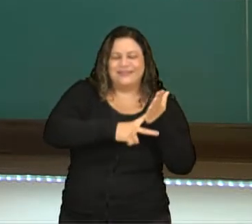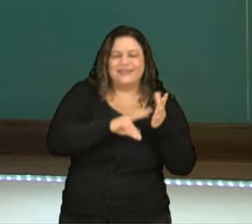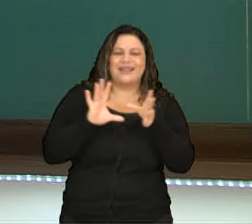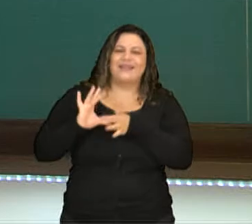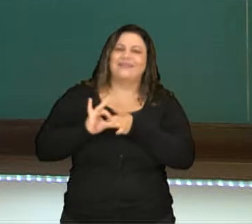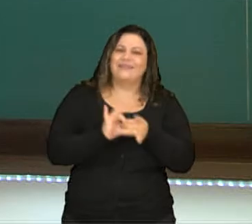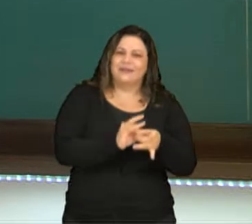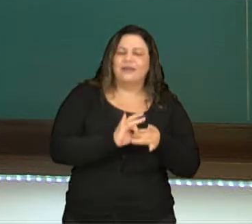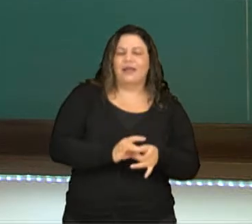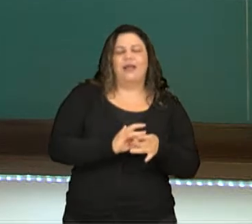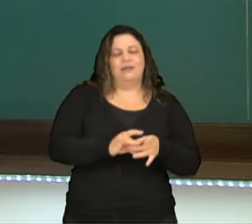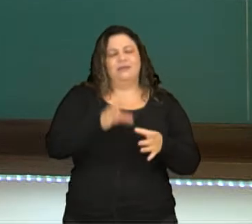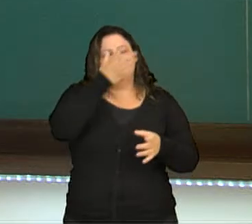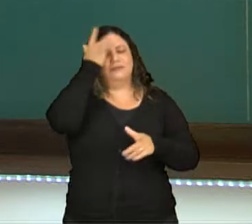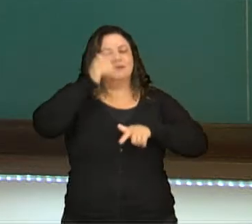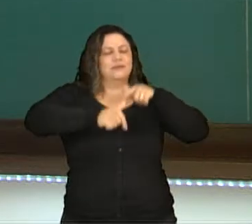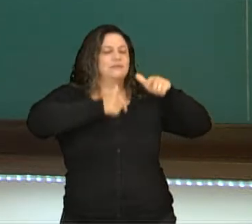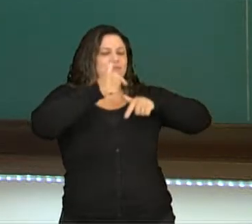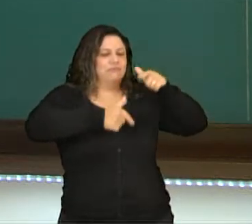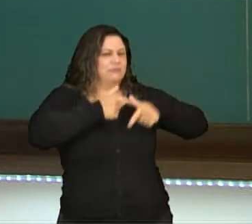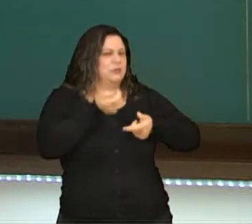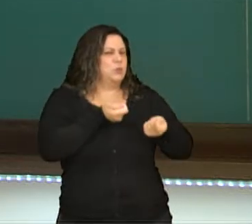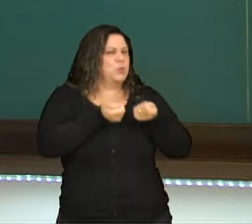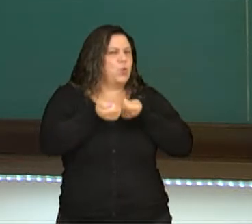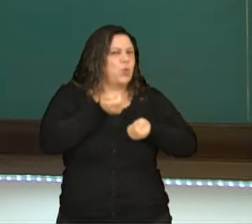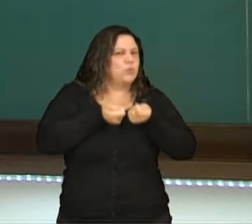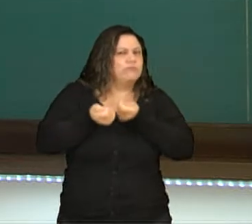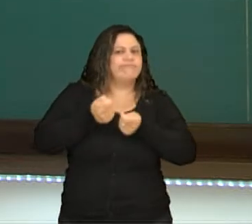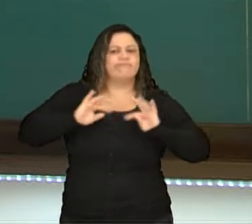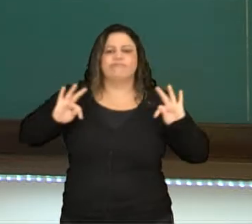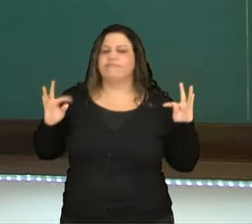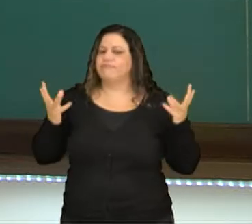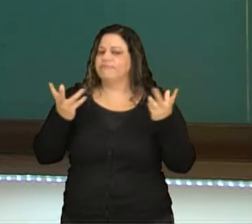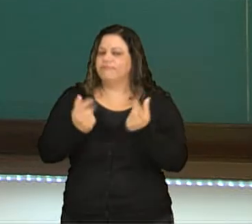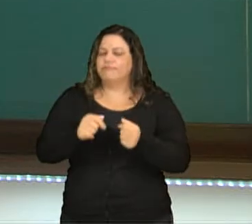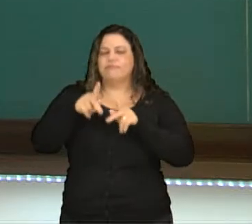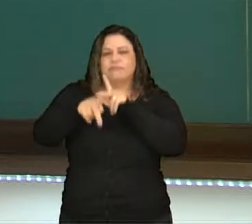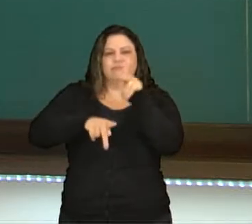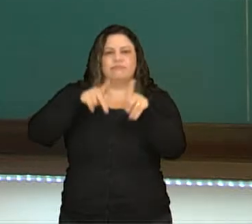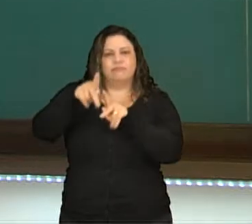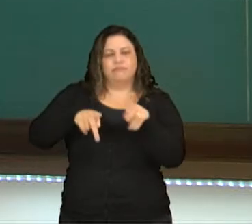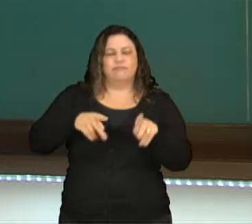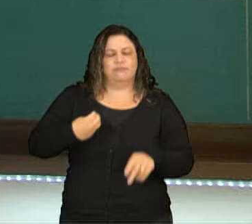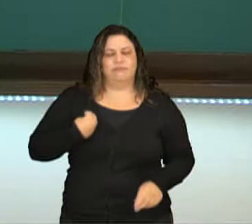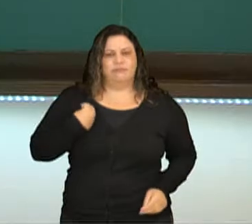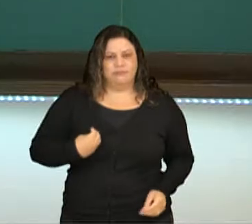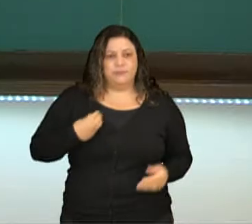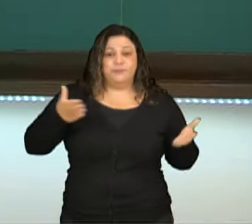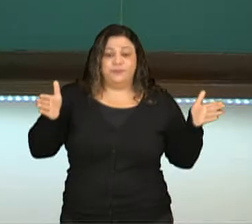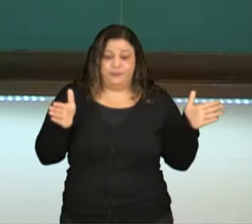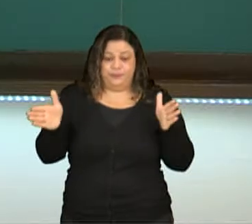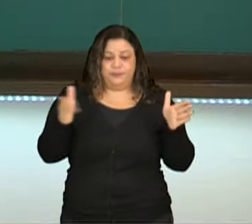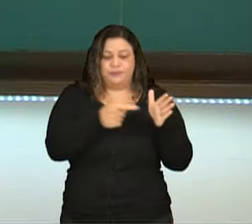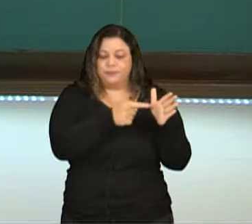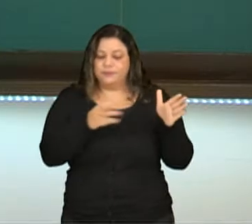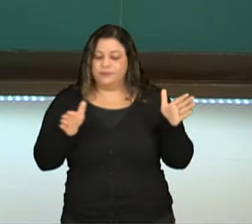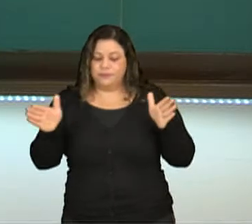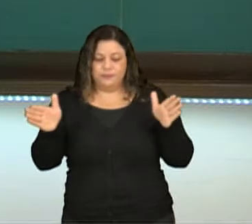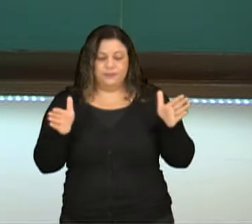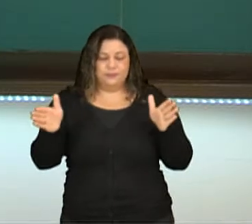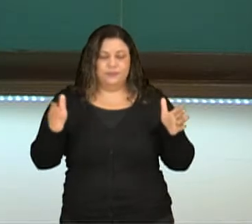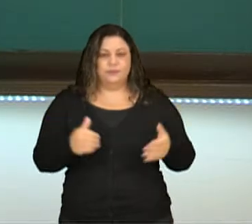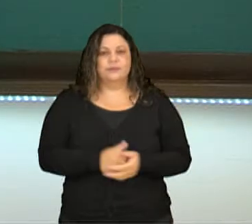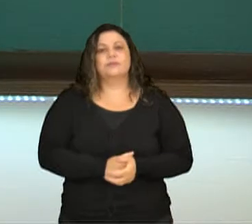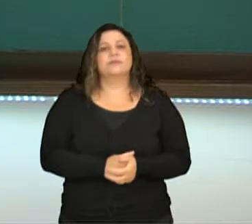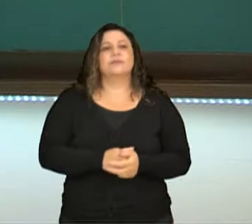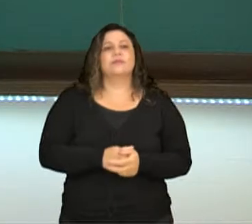controle total do governo sobre a vida da população. Mesmo momento este momento, 1937, em que